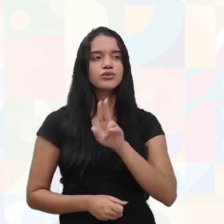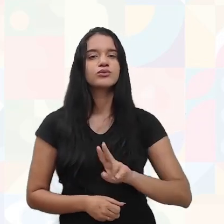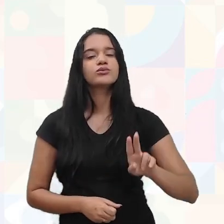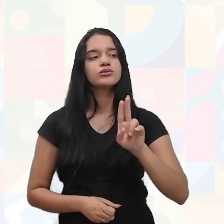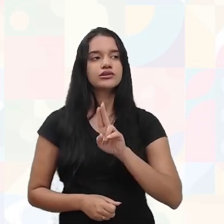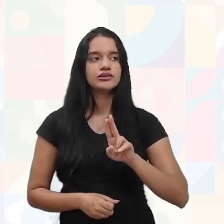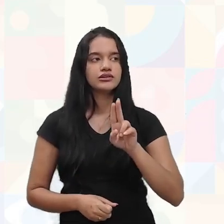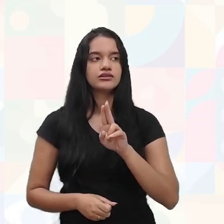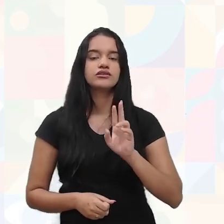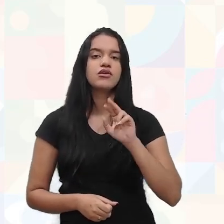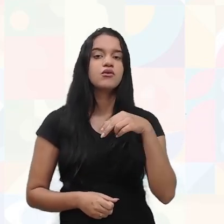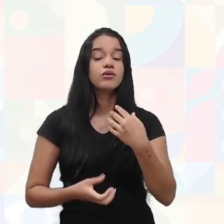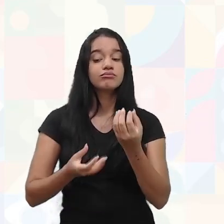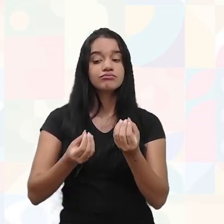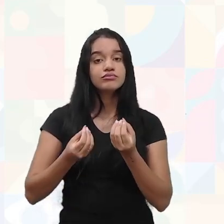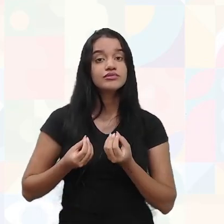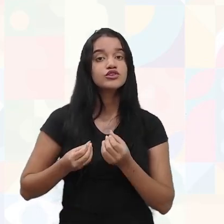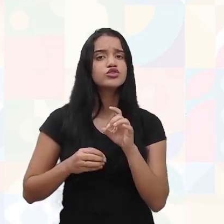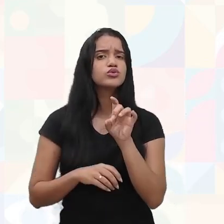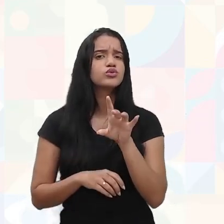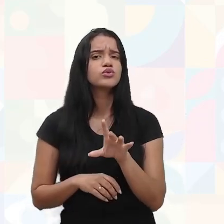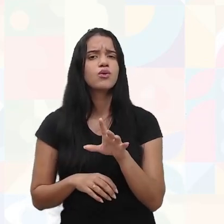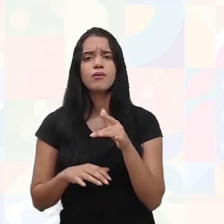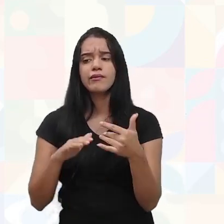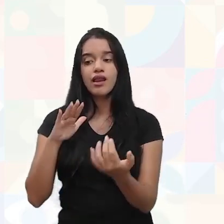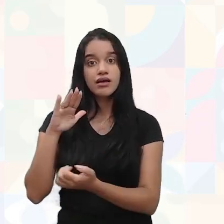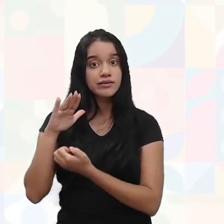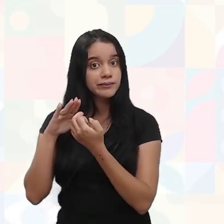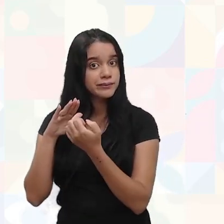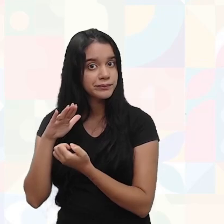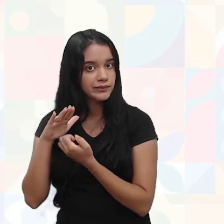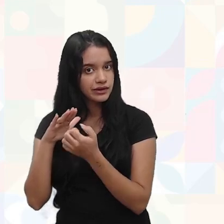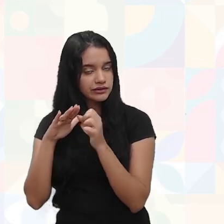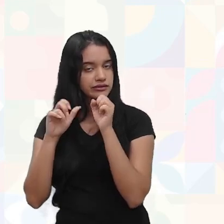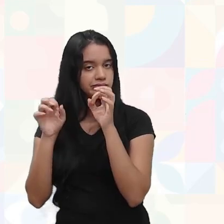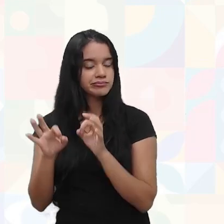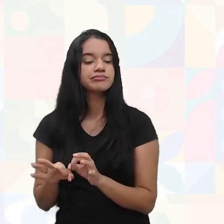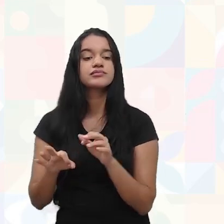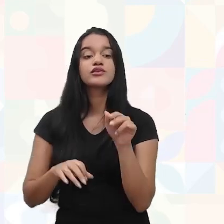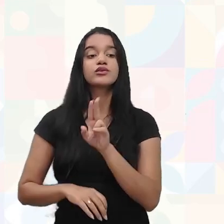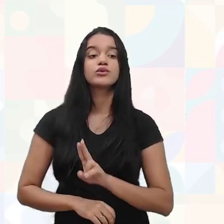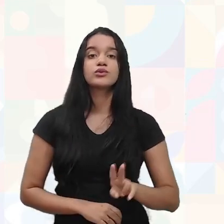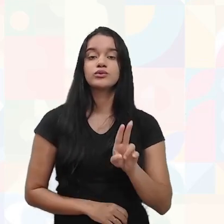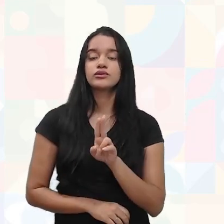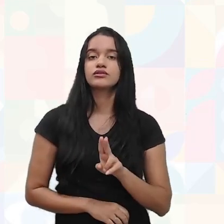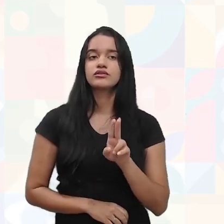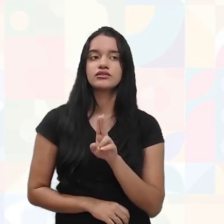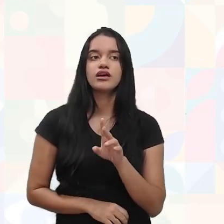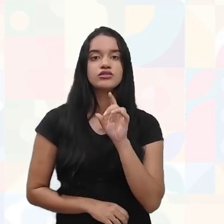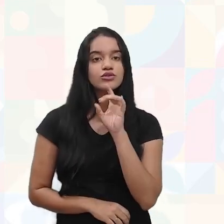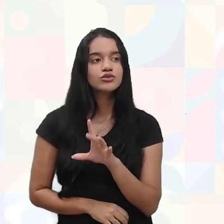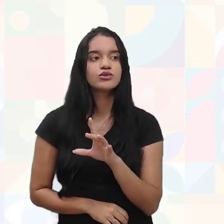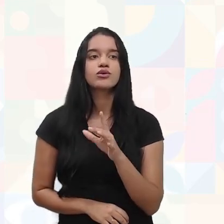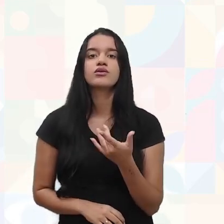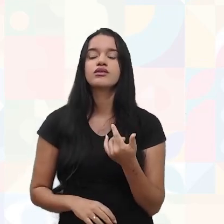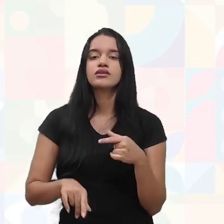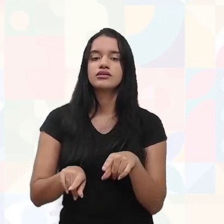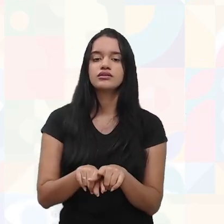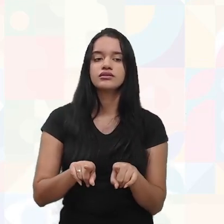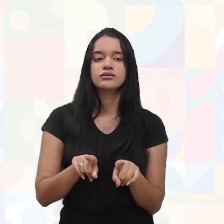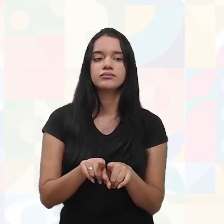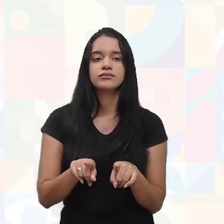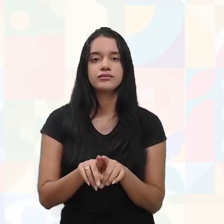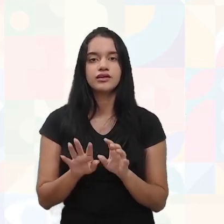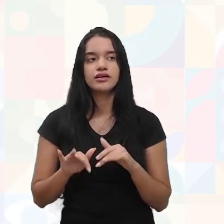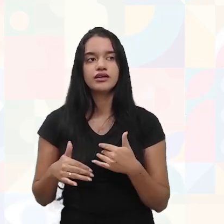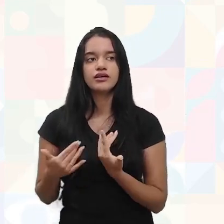o fornecido apenas pela empresa ou pela organização, utilizar apenas para a finalidade a que se